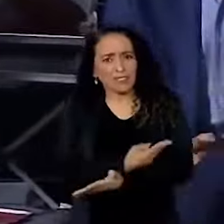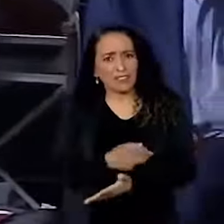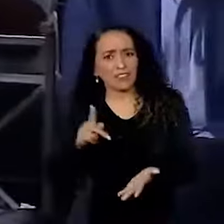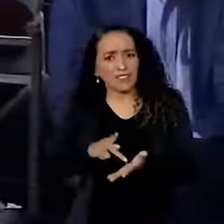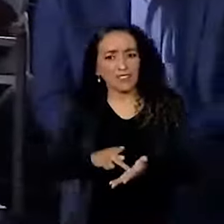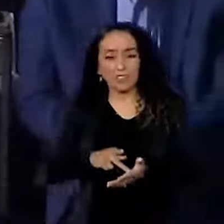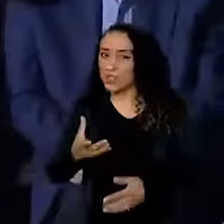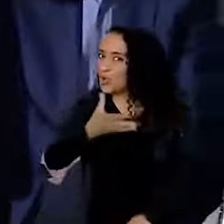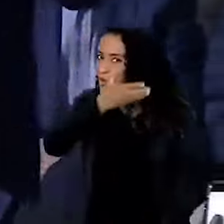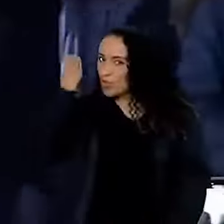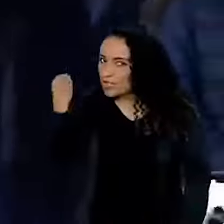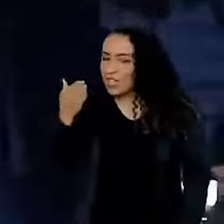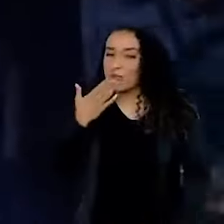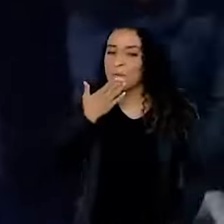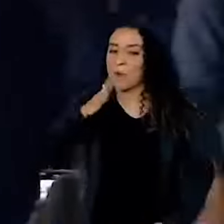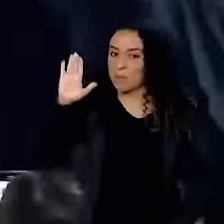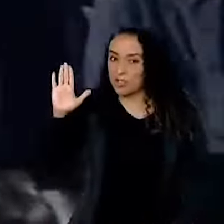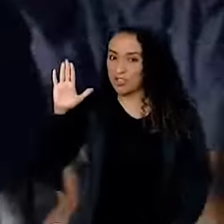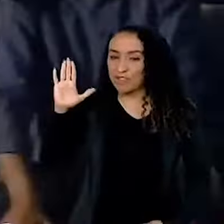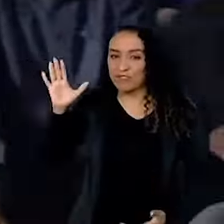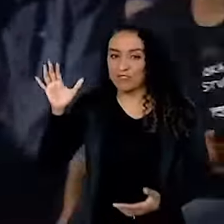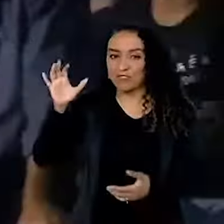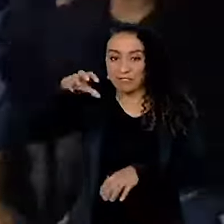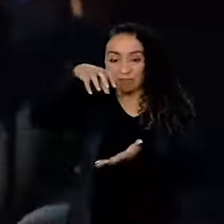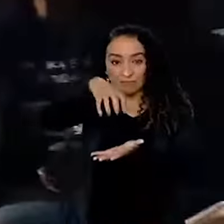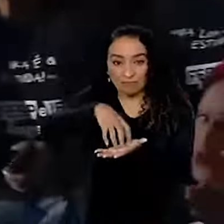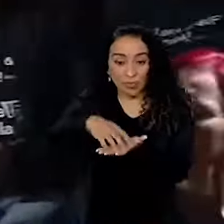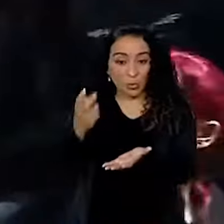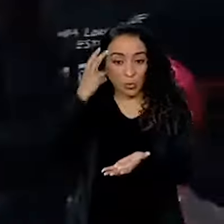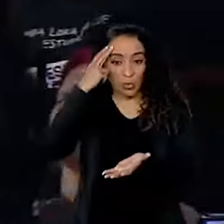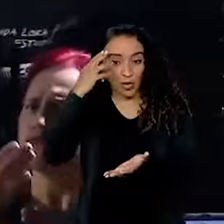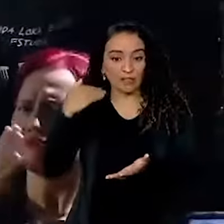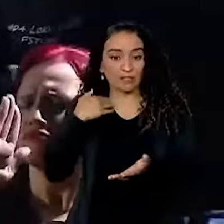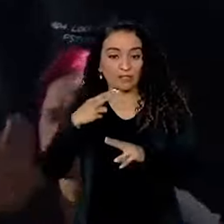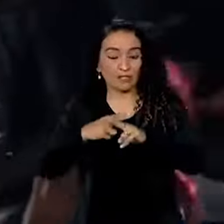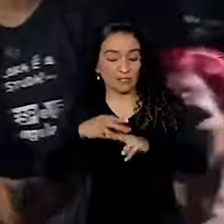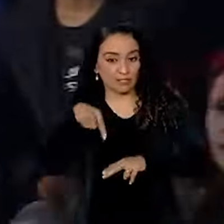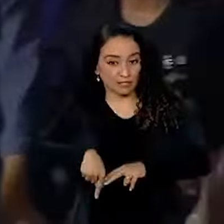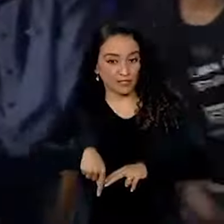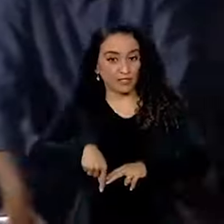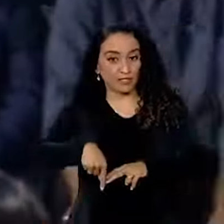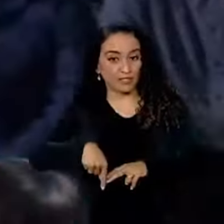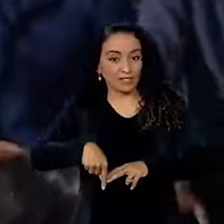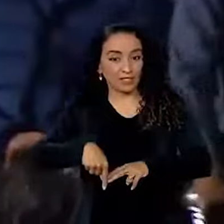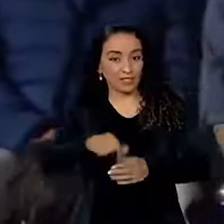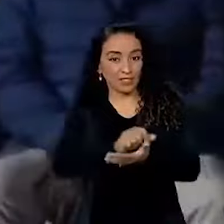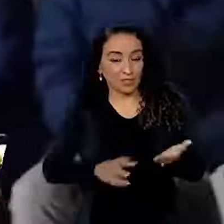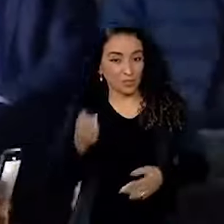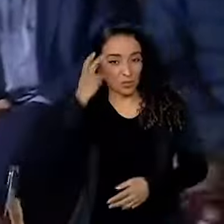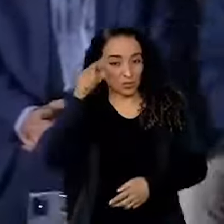Não esqueça que foi prometido o Centro Cultural da Caixa Econômica para atividade cultural aqui. Bem, dito